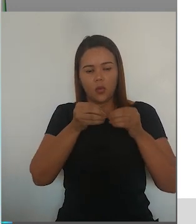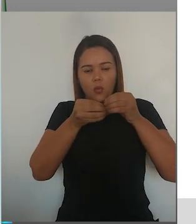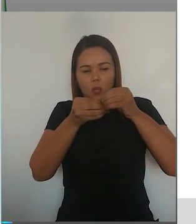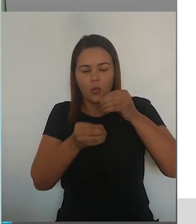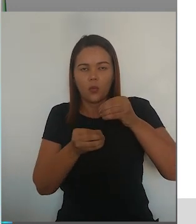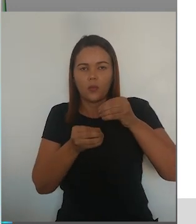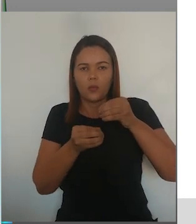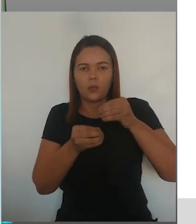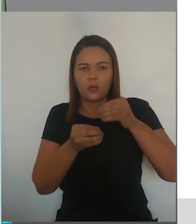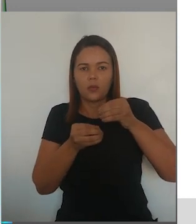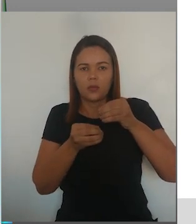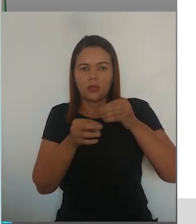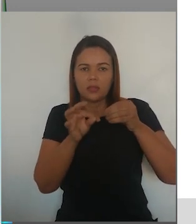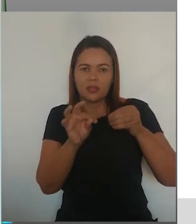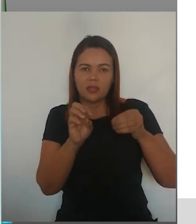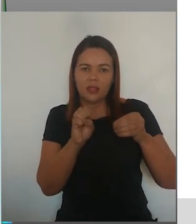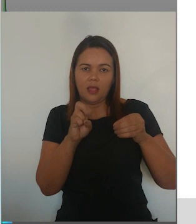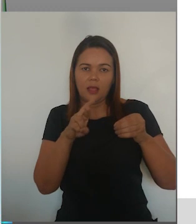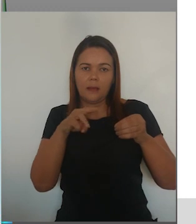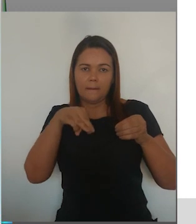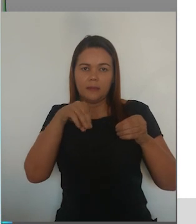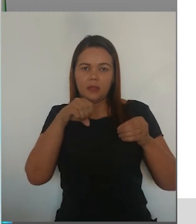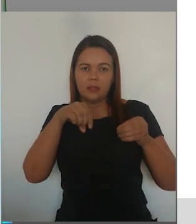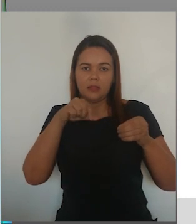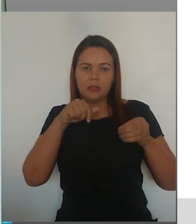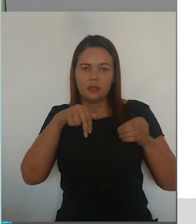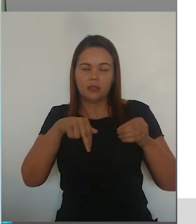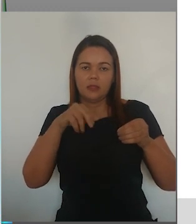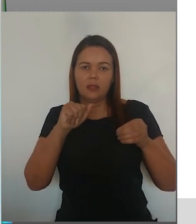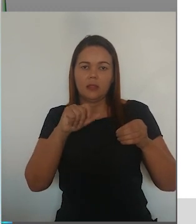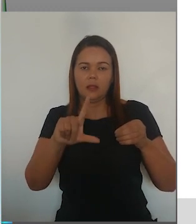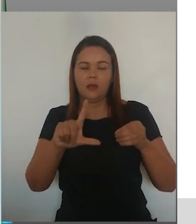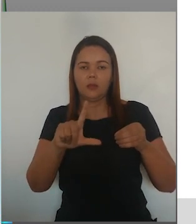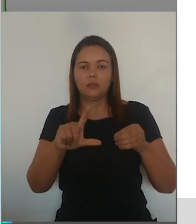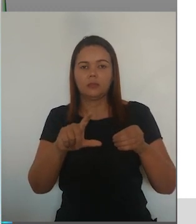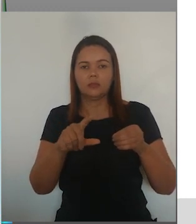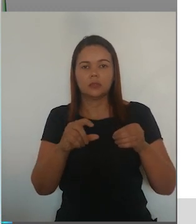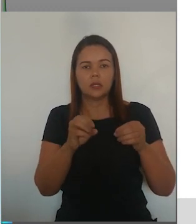que recebem o nome de cisterna terminal.